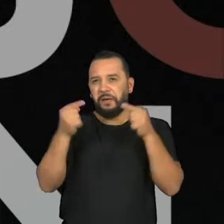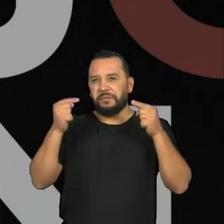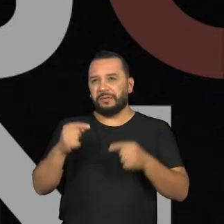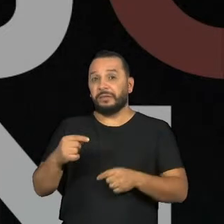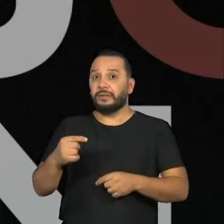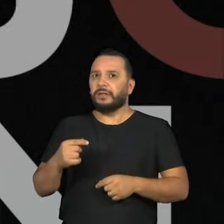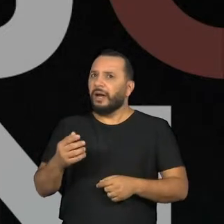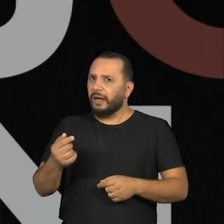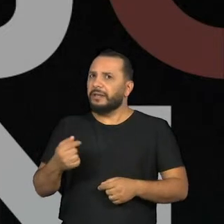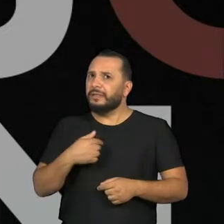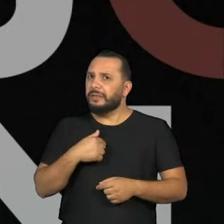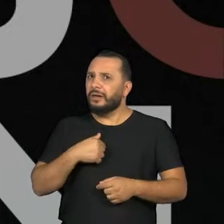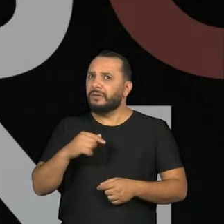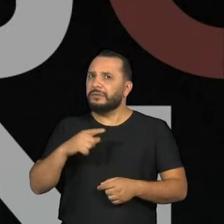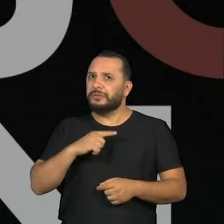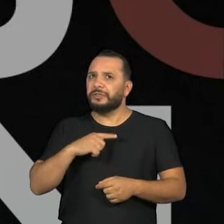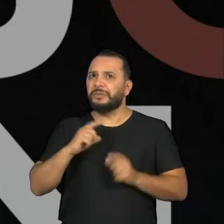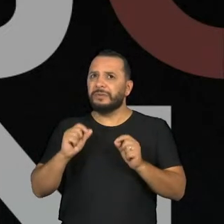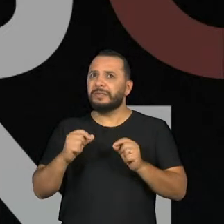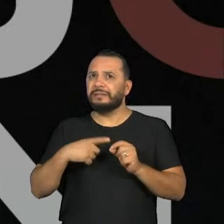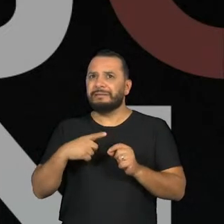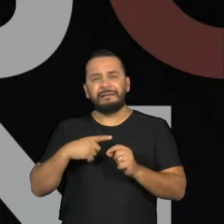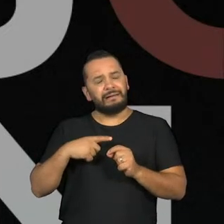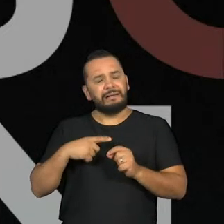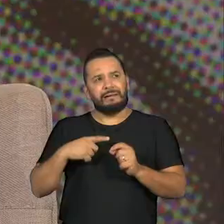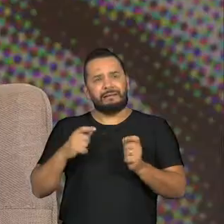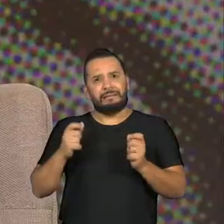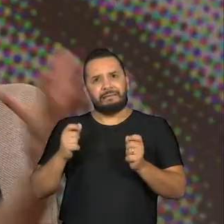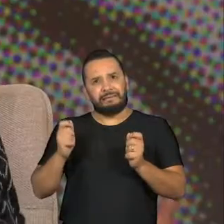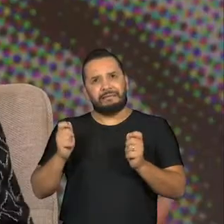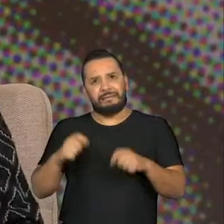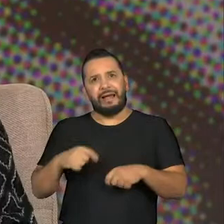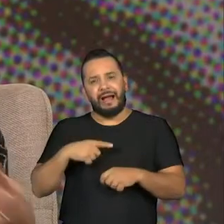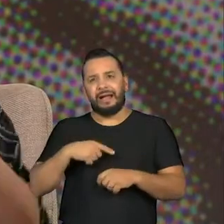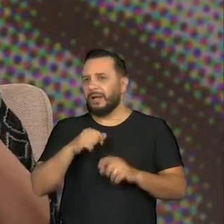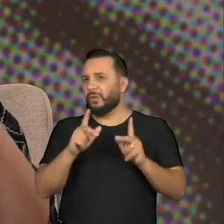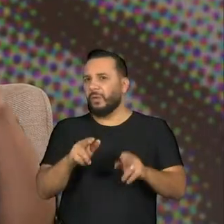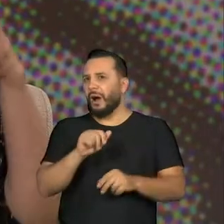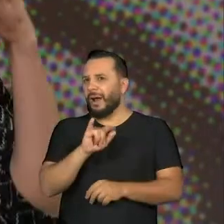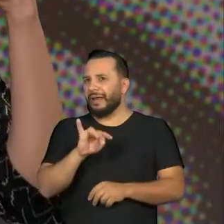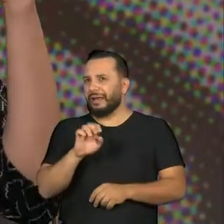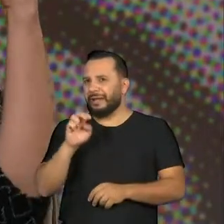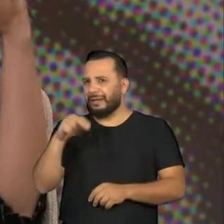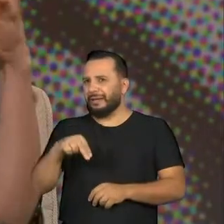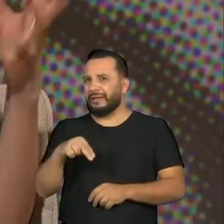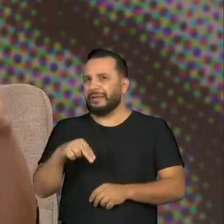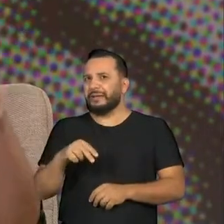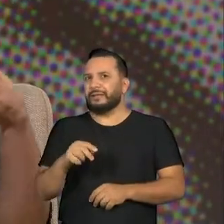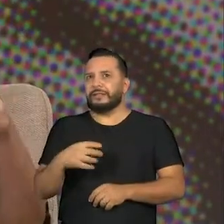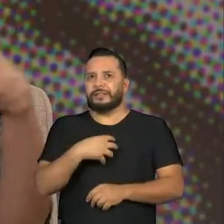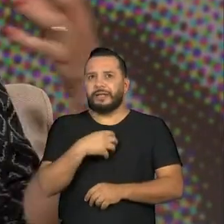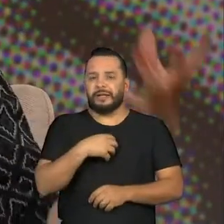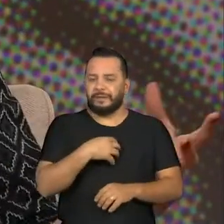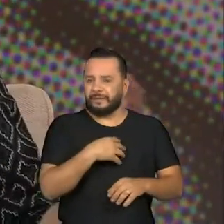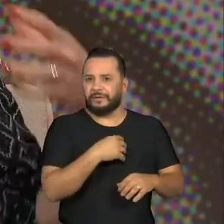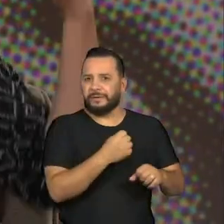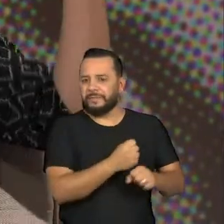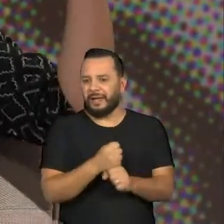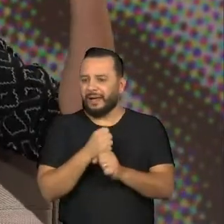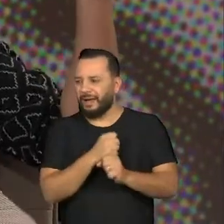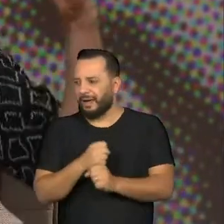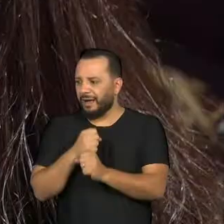que eu tinha um Arlequim na mão. Eu vi que eu tinha a figura do Arlequim, nessa empregada